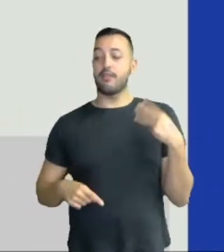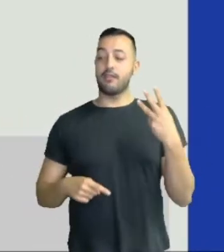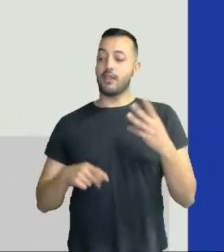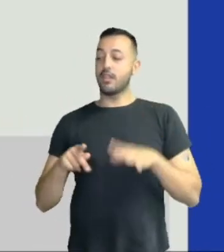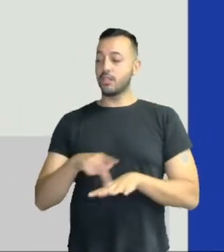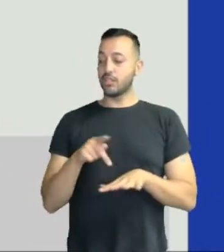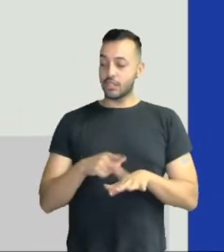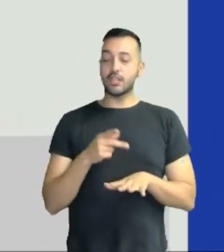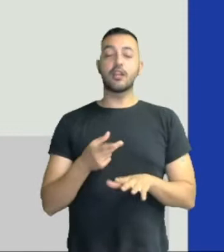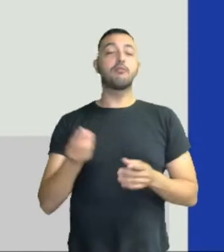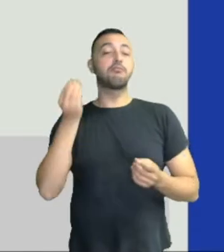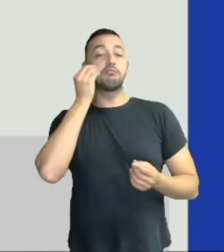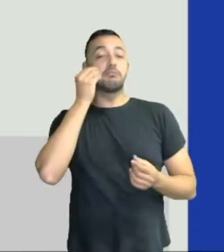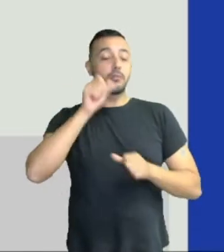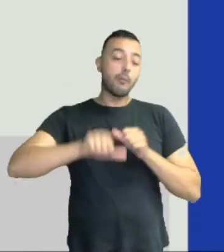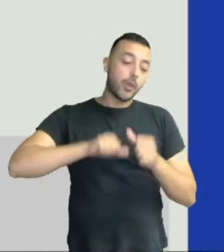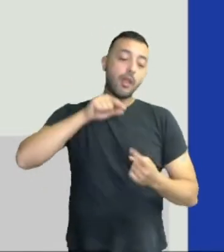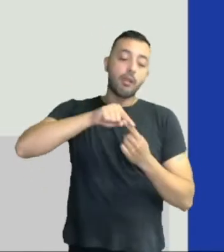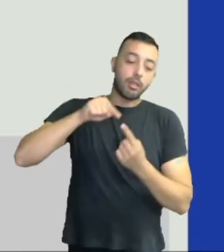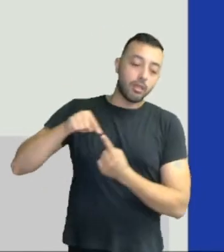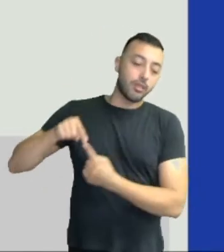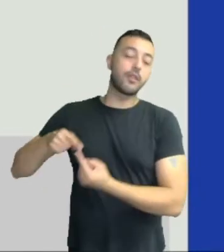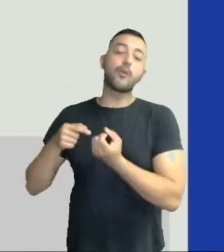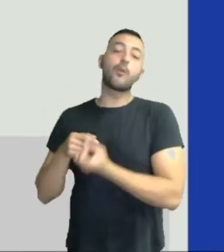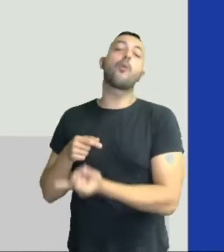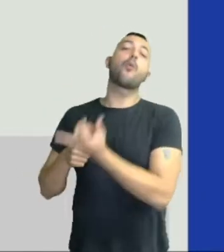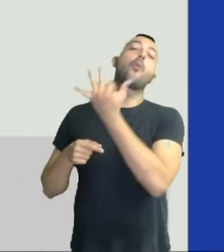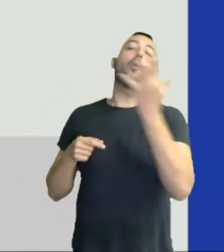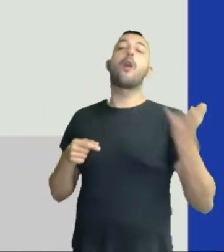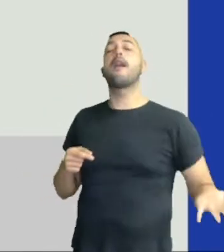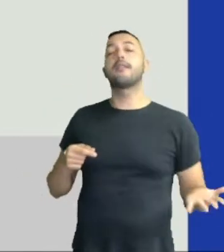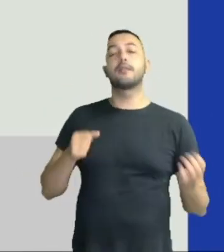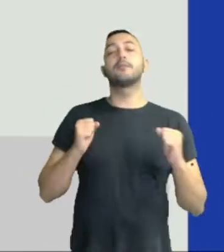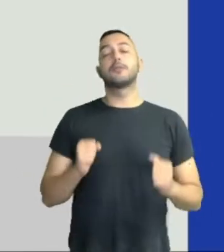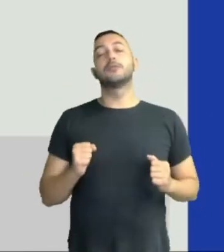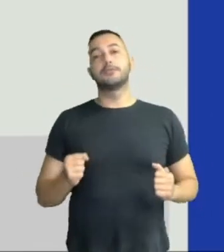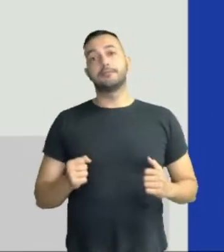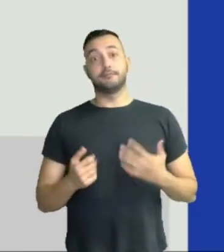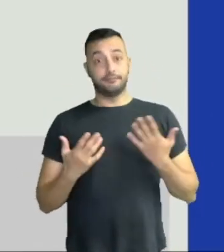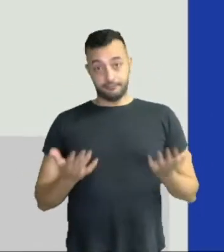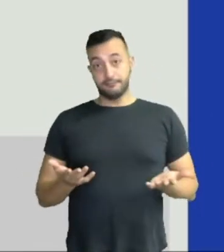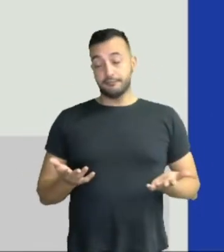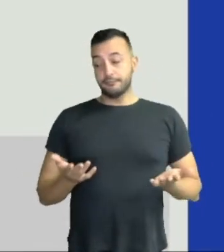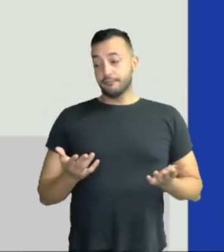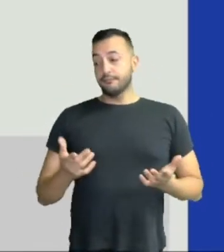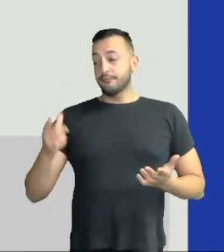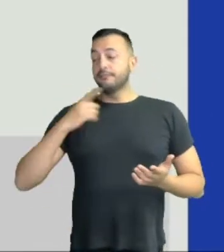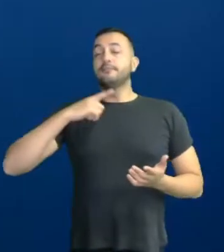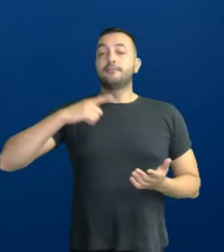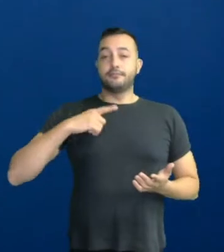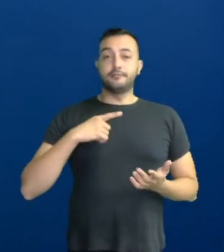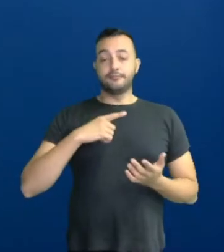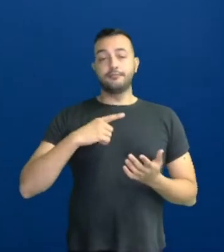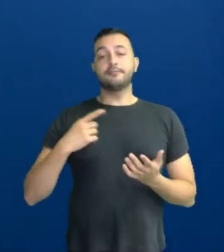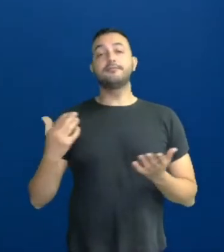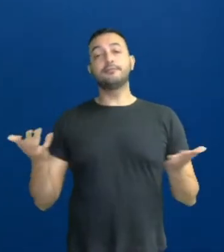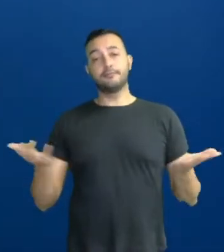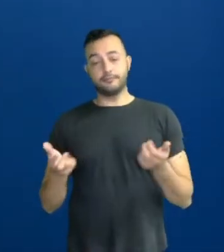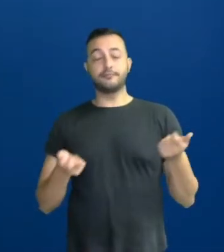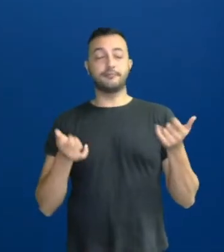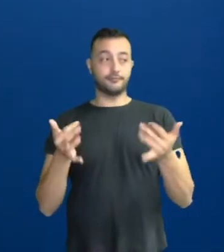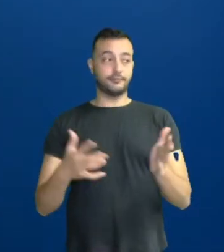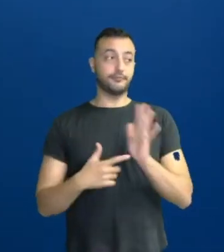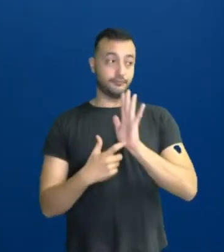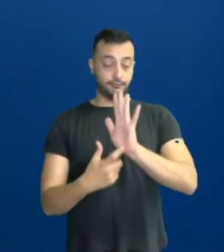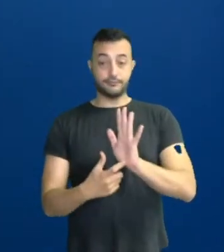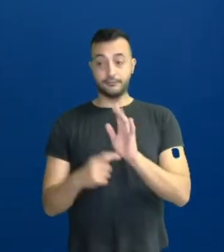maneiras distintas Arnaldo poderá se vestir? Então, vê só. Nessa questão que eu trouxe aqui para vocês,